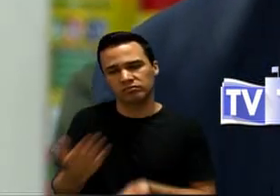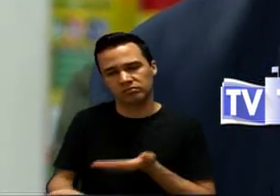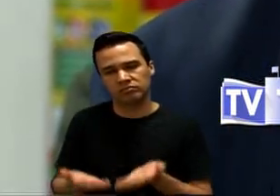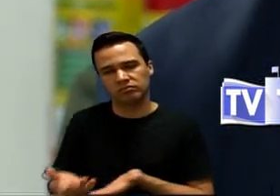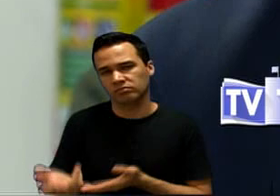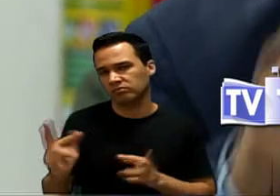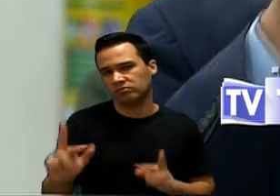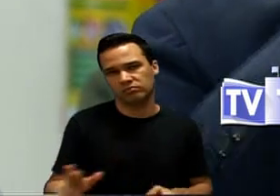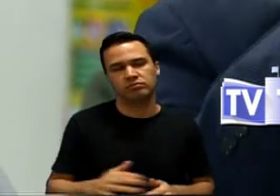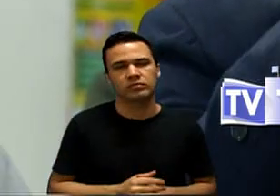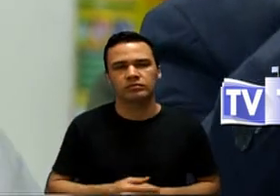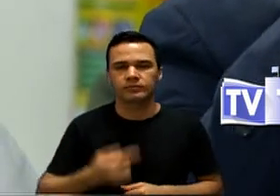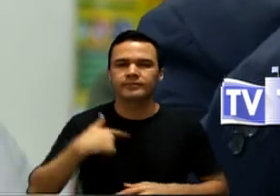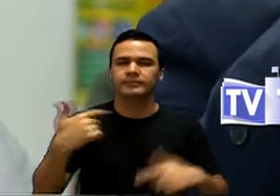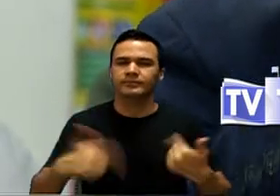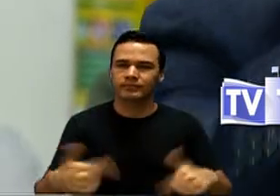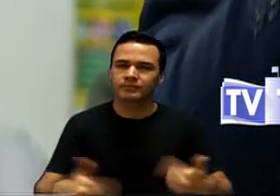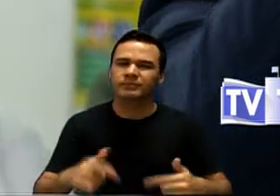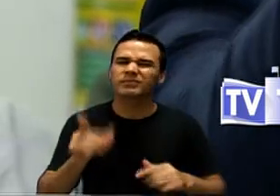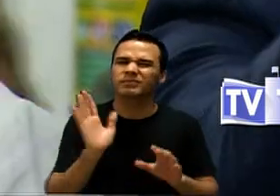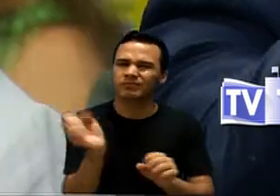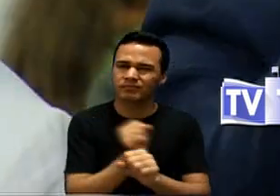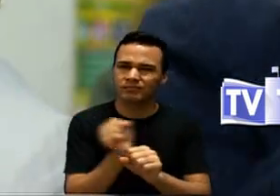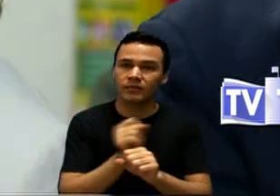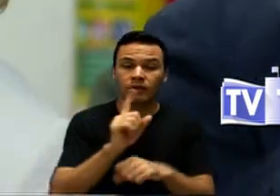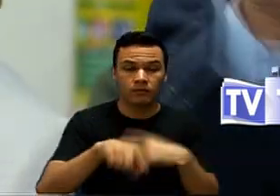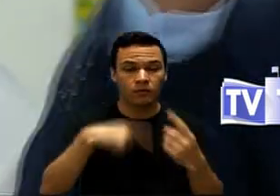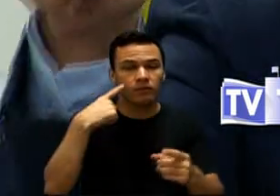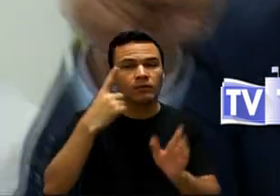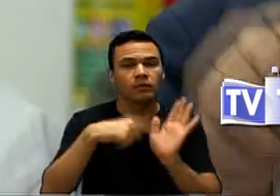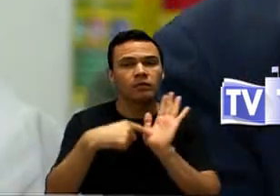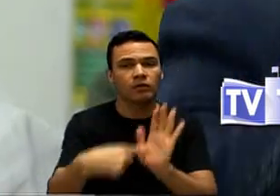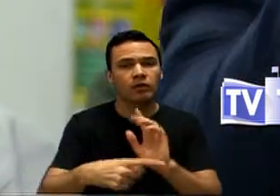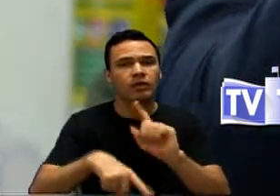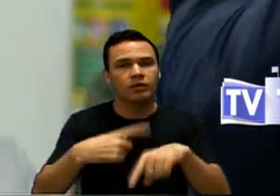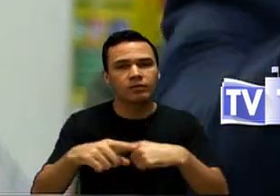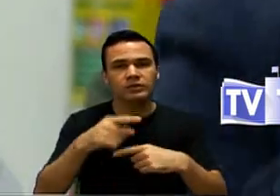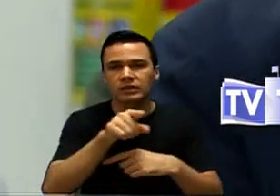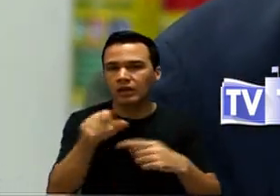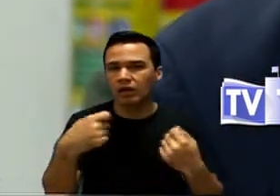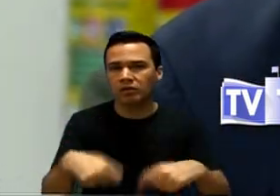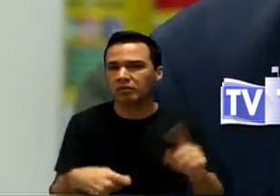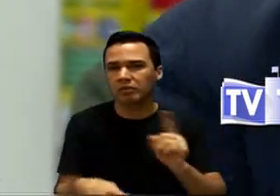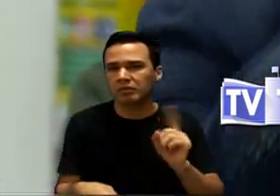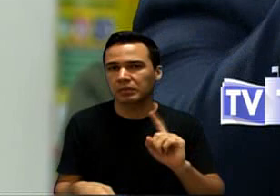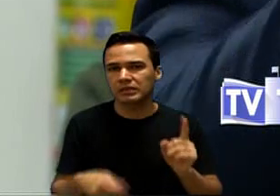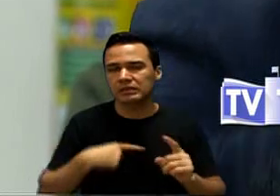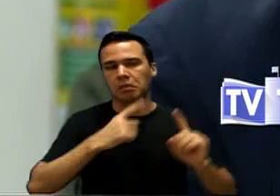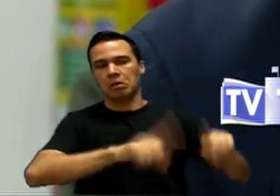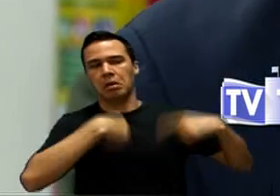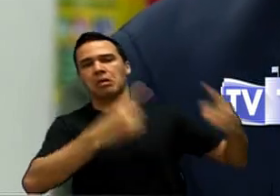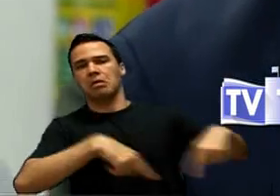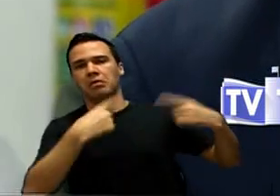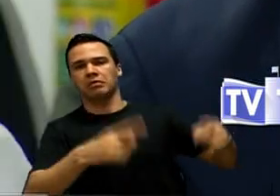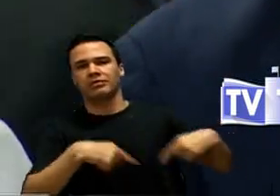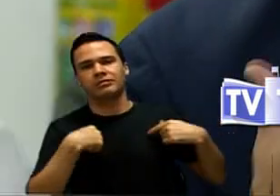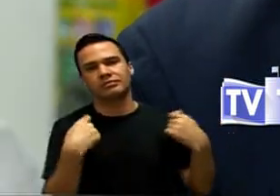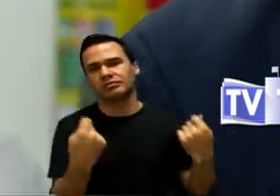cuidados, e a gente tem. E estou trabalhando nisso há muito tempo e vou mostrar para o senhor em off, depois o senhor não precisava ter usado o microfone para tentar